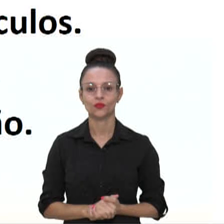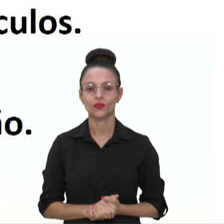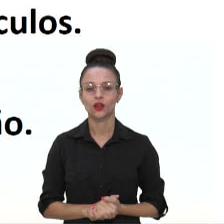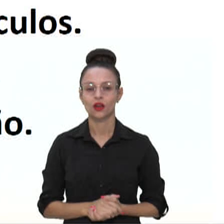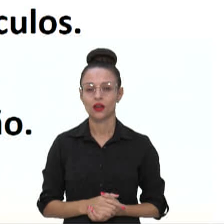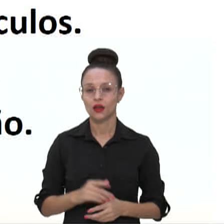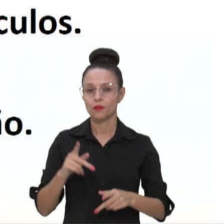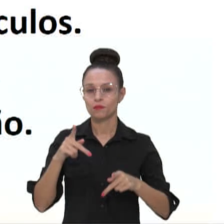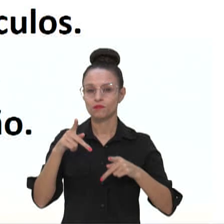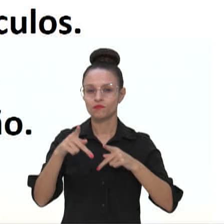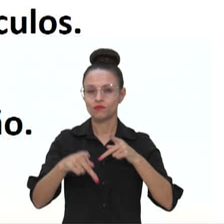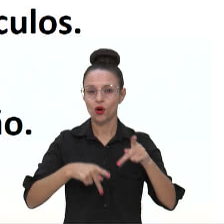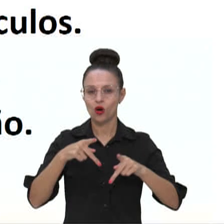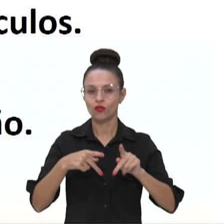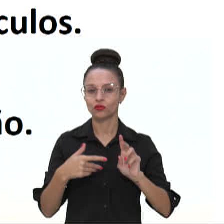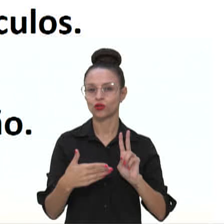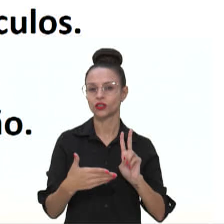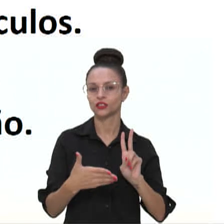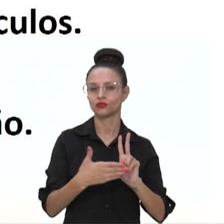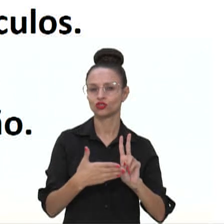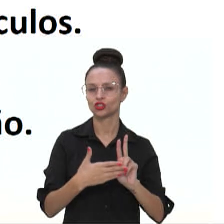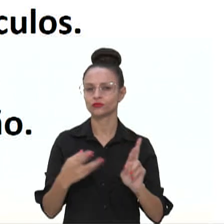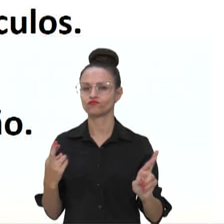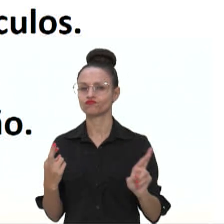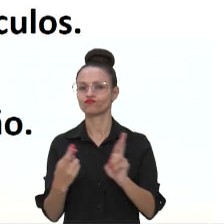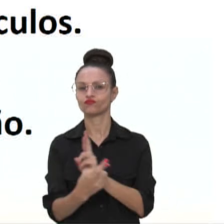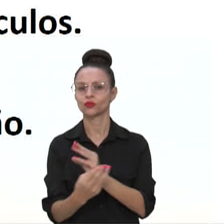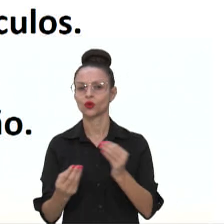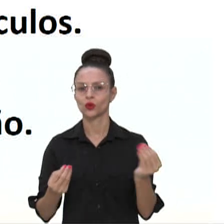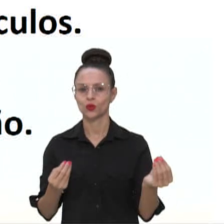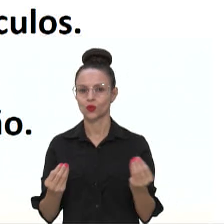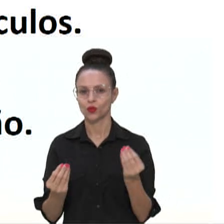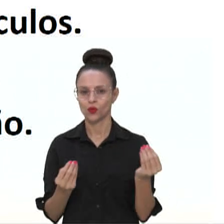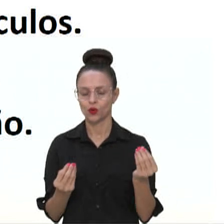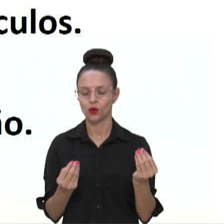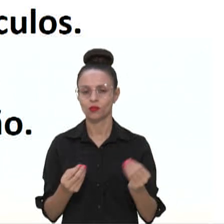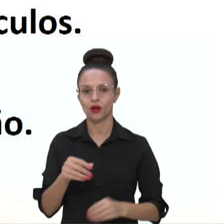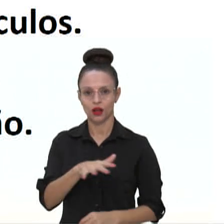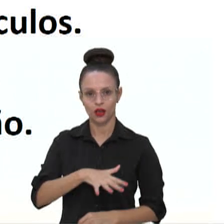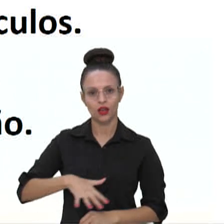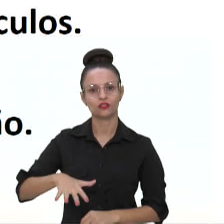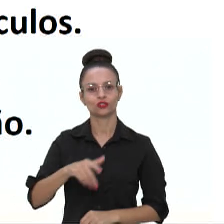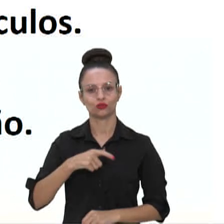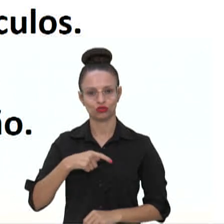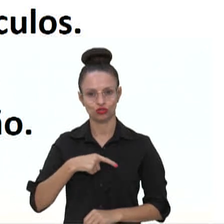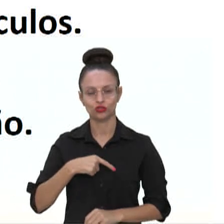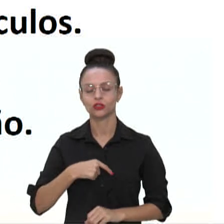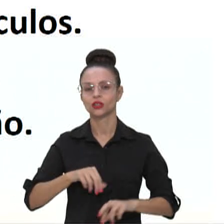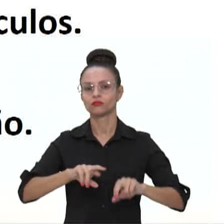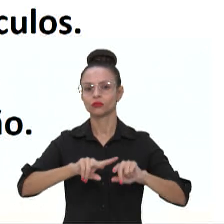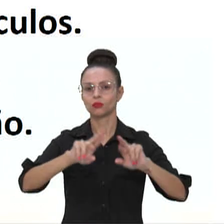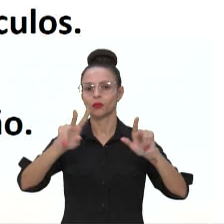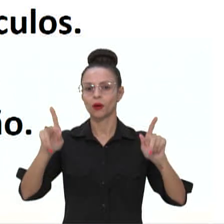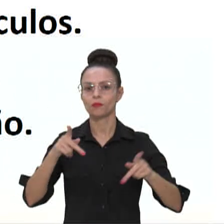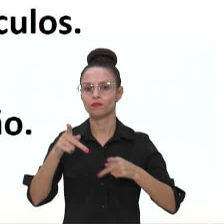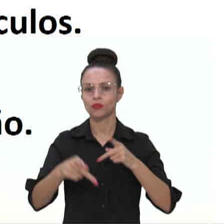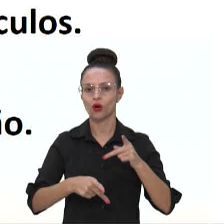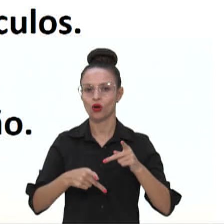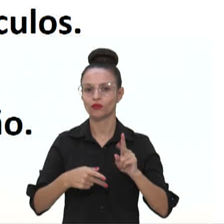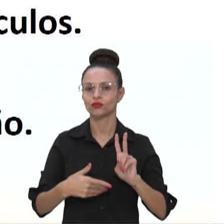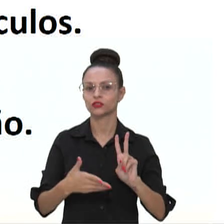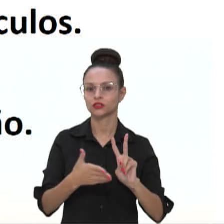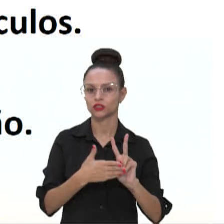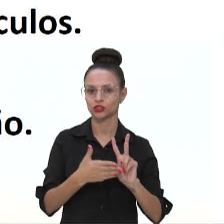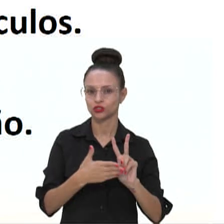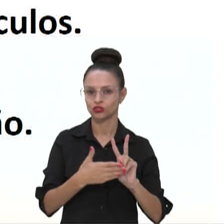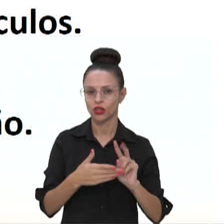os povos indígenas nessa relação. A região era ocupada por diferentes povos indígenas, e aqui eu citei alguns para